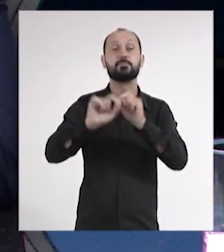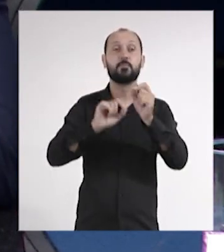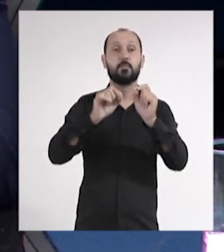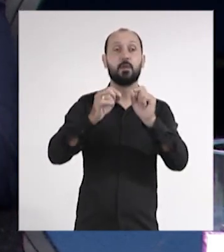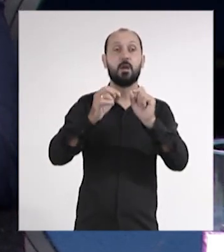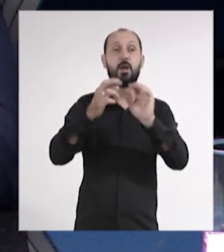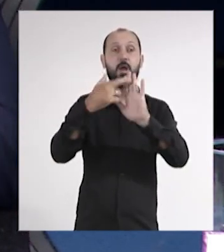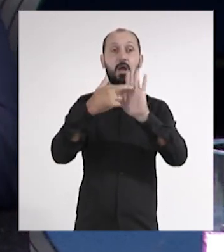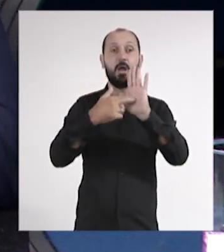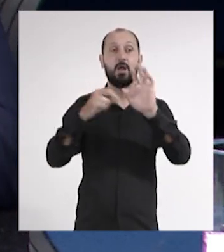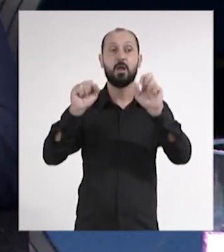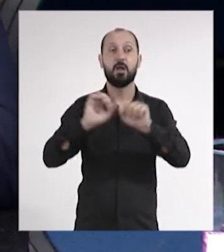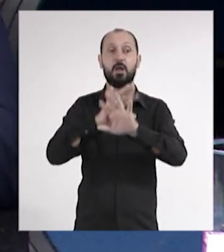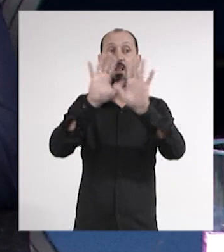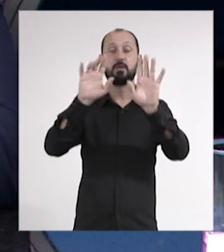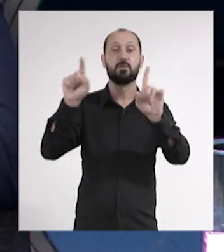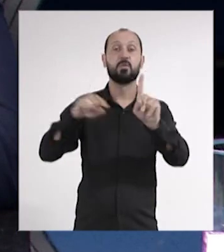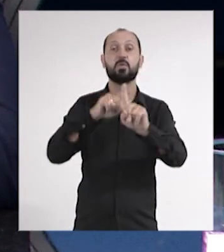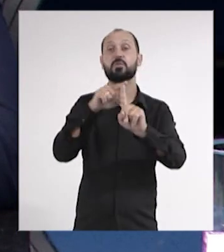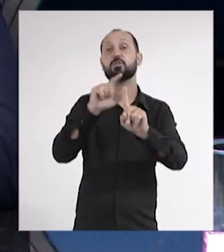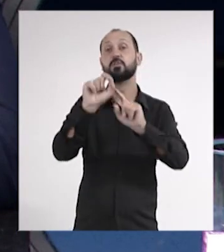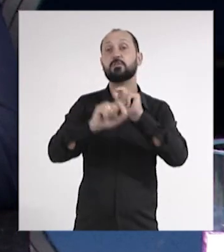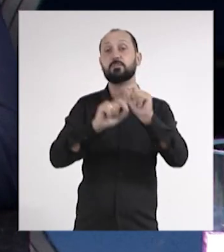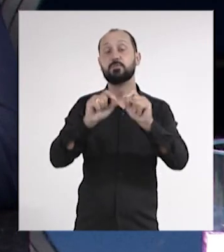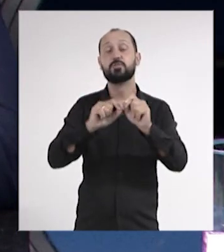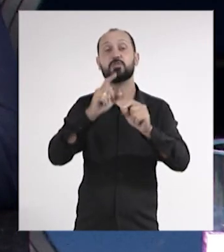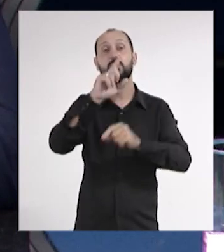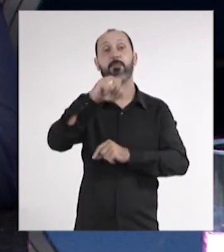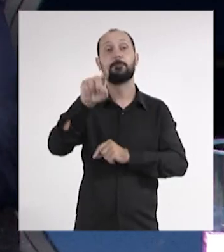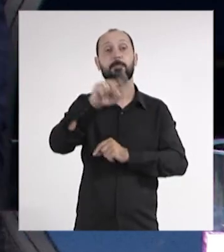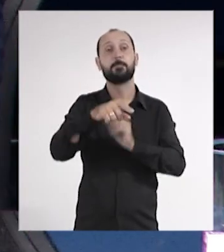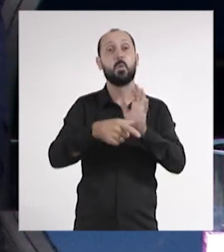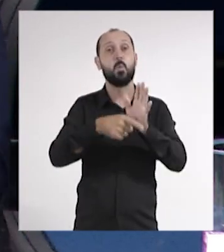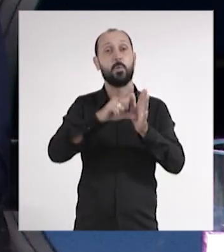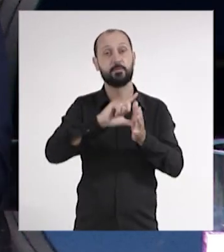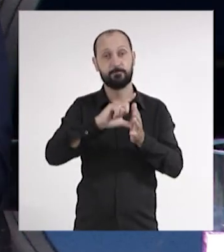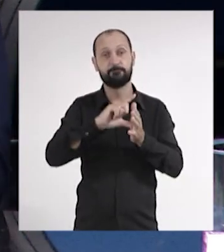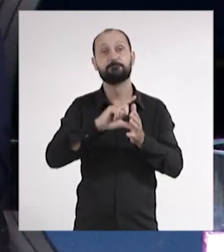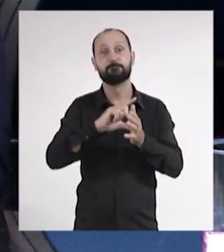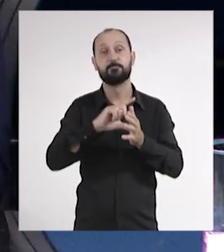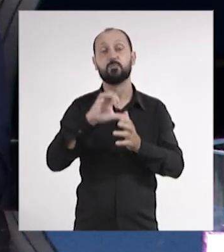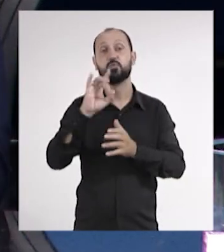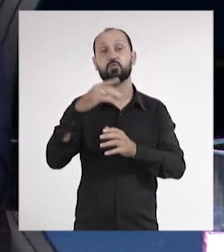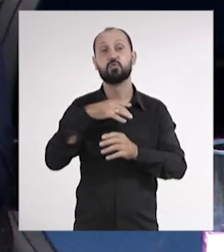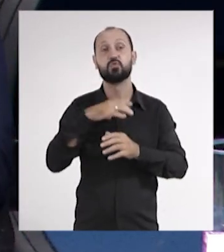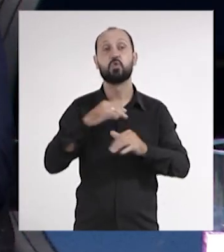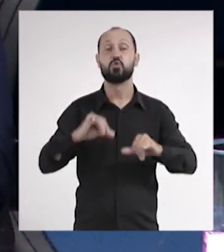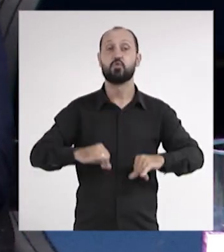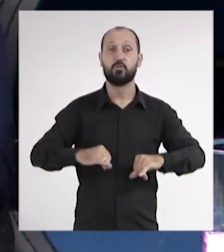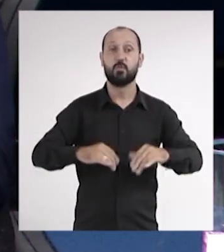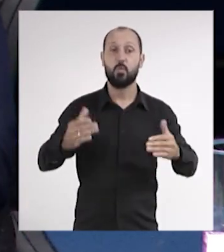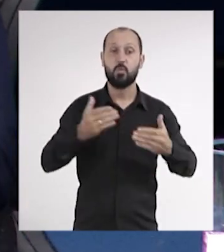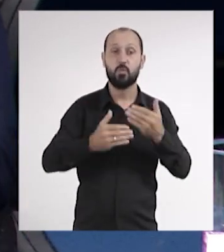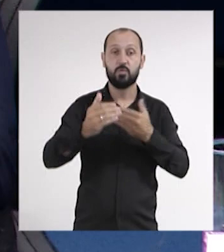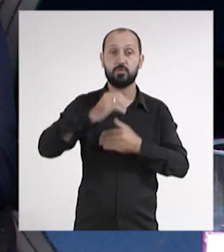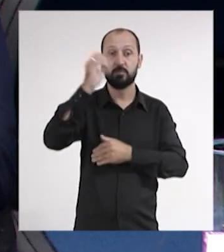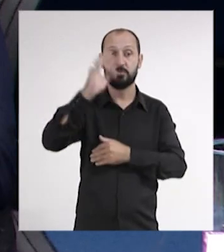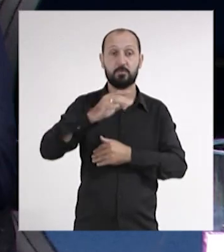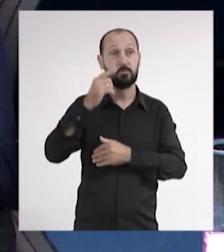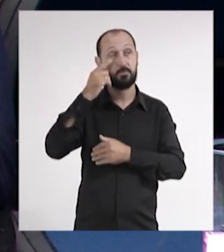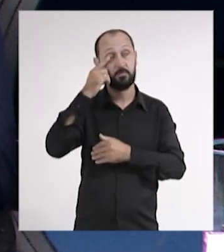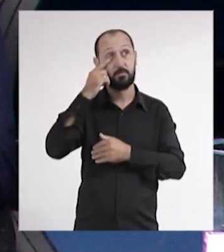regras claras, objetivas de extinção antecipada. Sofremos no Brasil uma